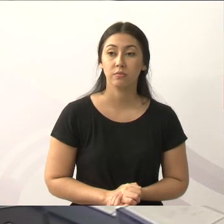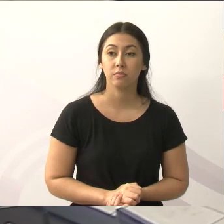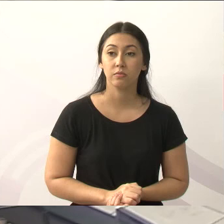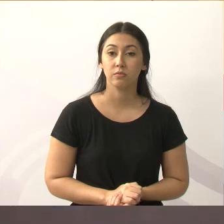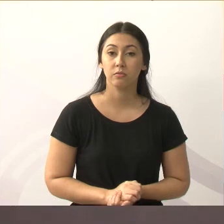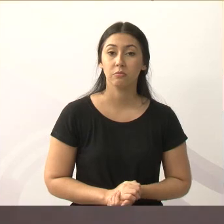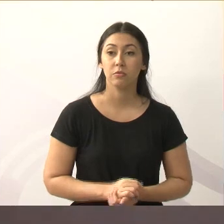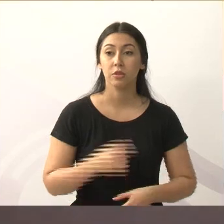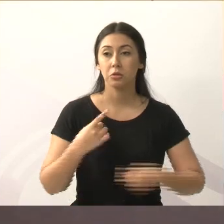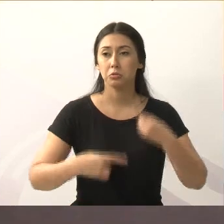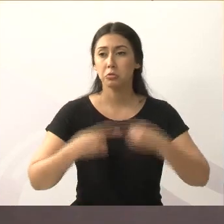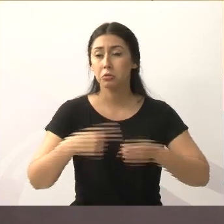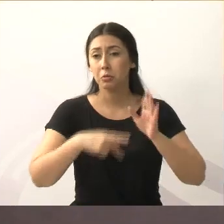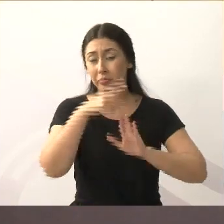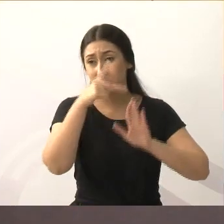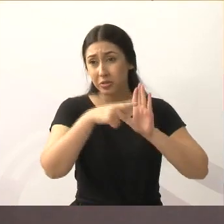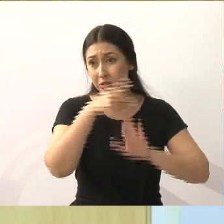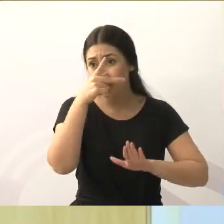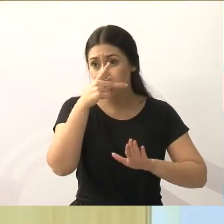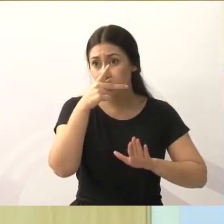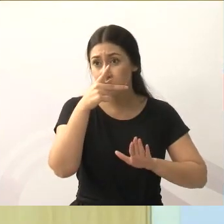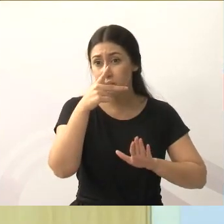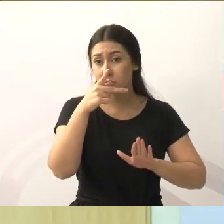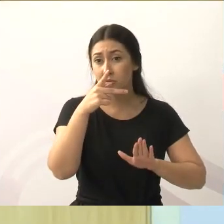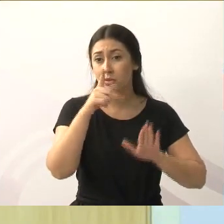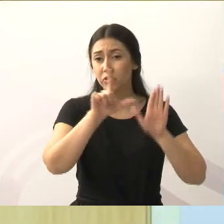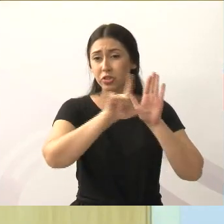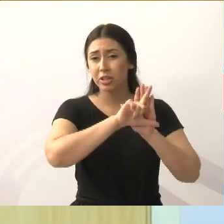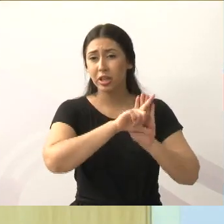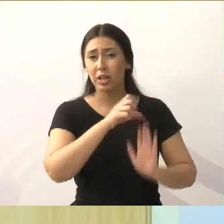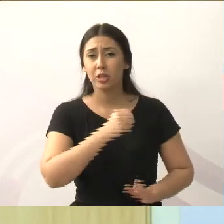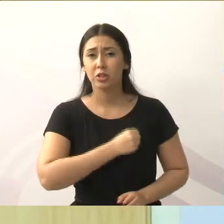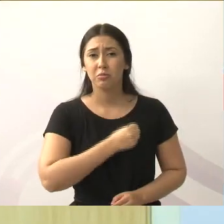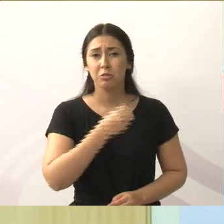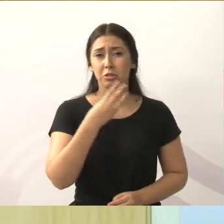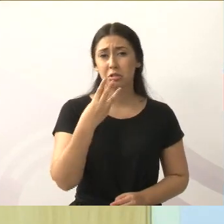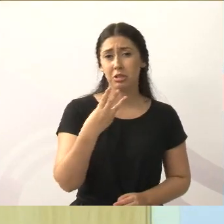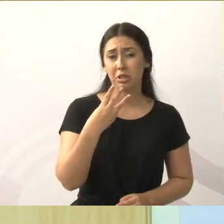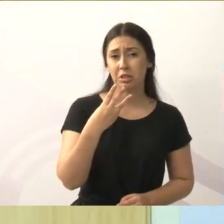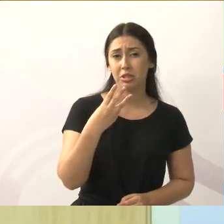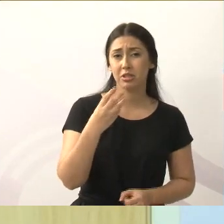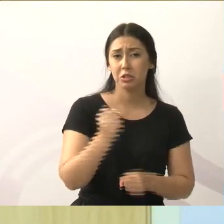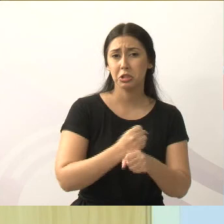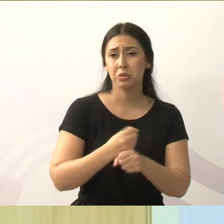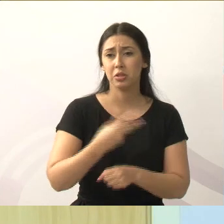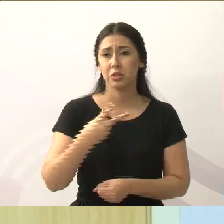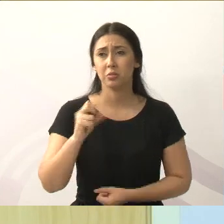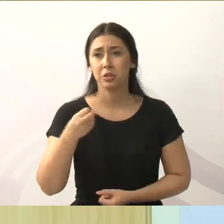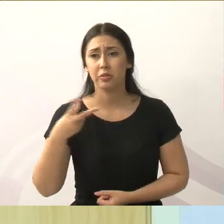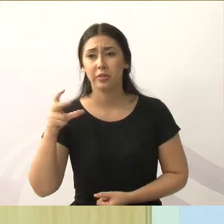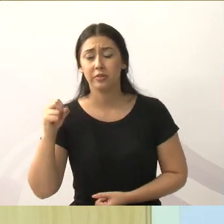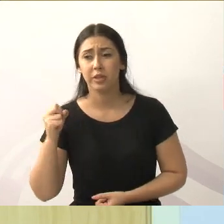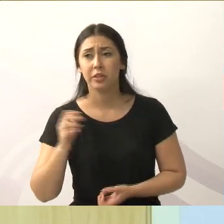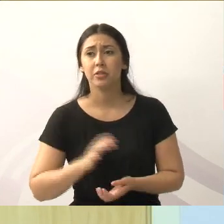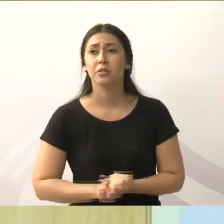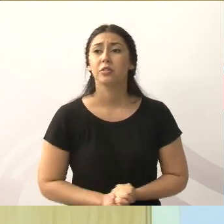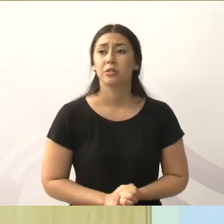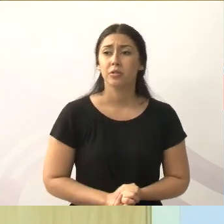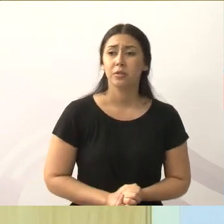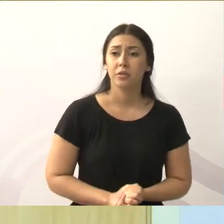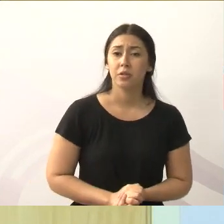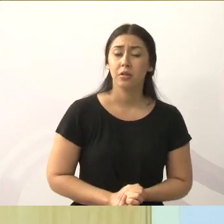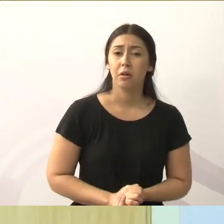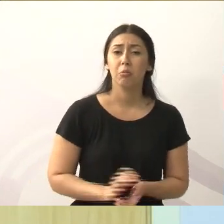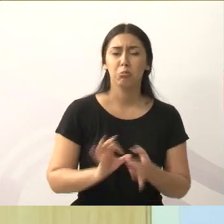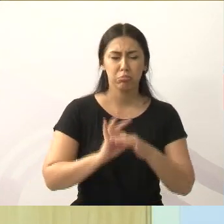Discussão única do projeto de lei do Executivo, número 3/2020, autoriza a concessão temporária de